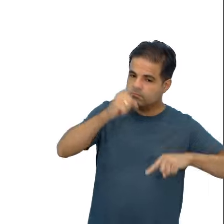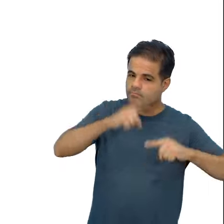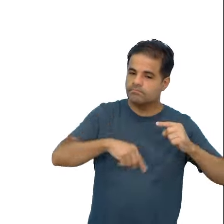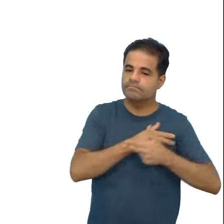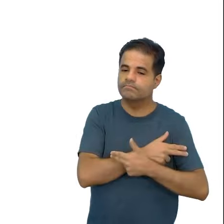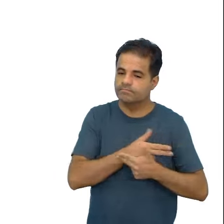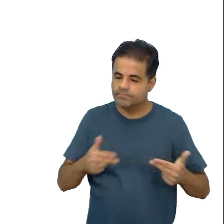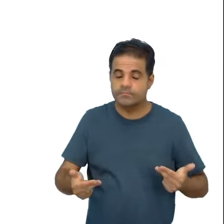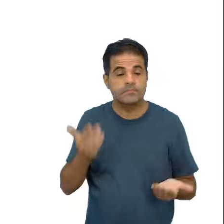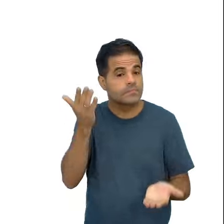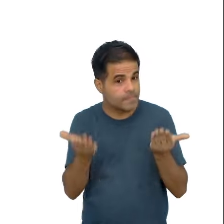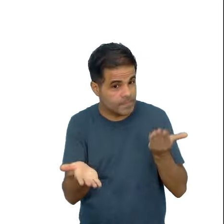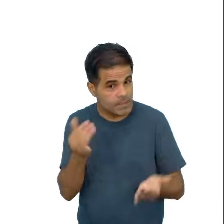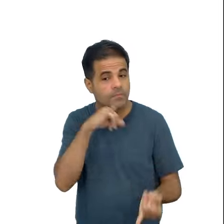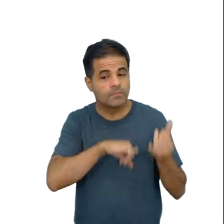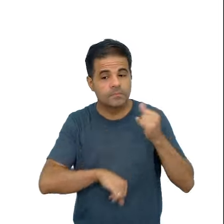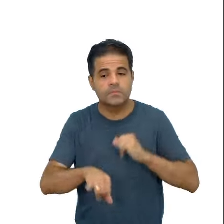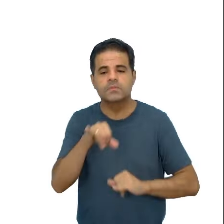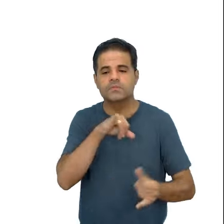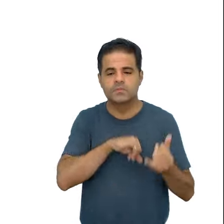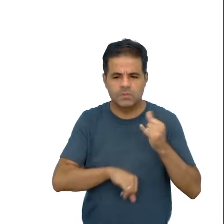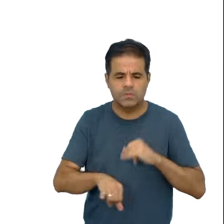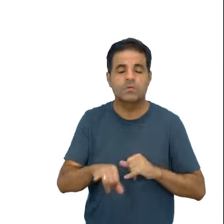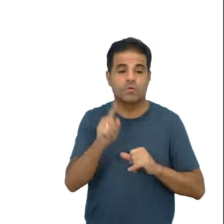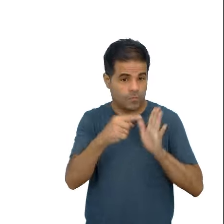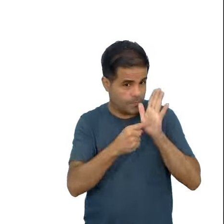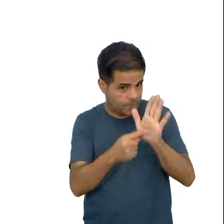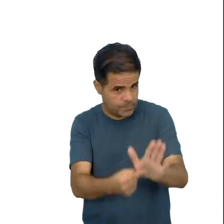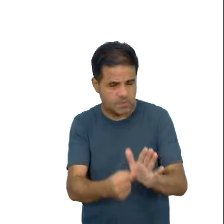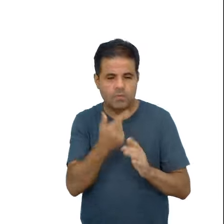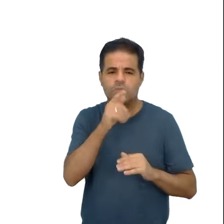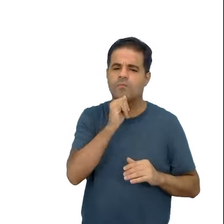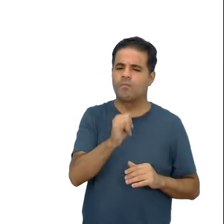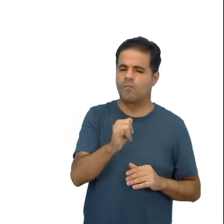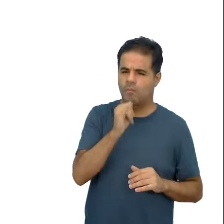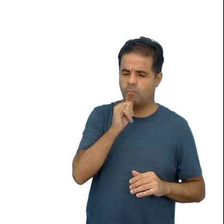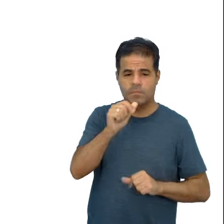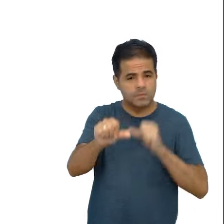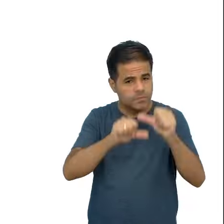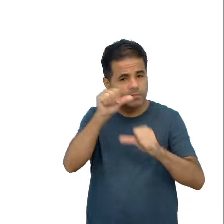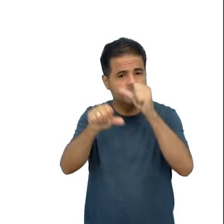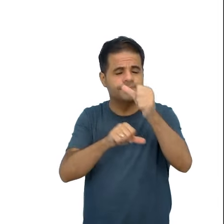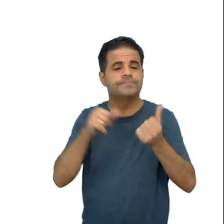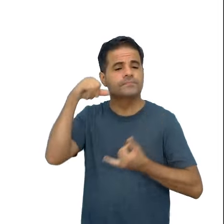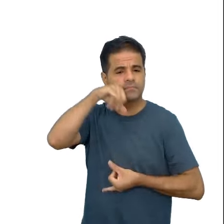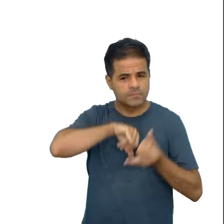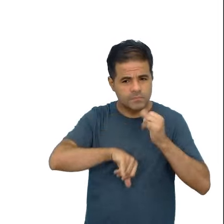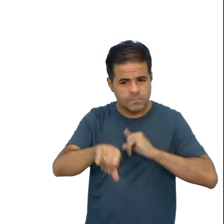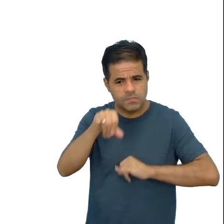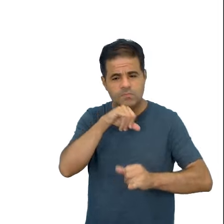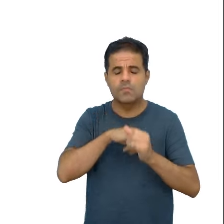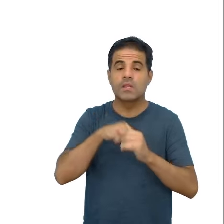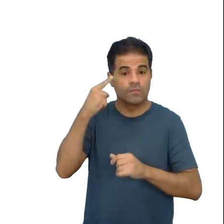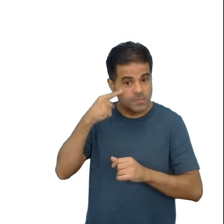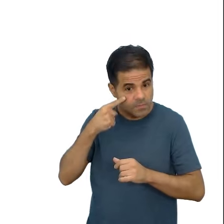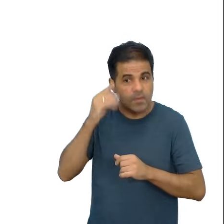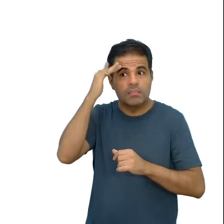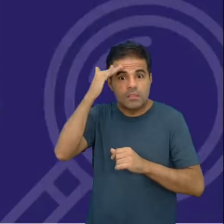conhecimento, equilíbrio químico, ou mesmo, como eu vou mostrar no próximo exemplo, transformação química. Vocês vão entender bem o